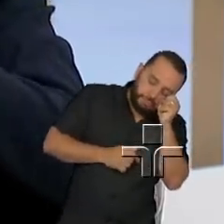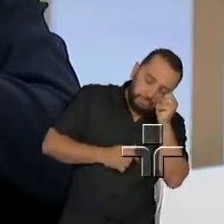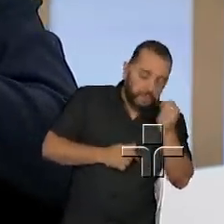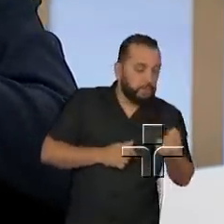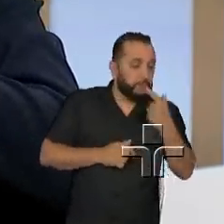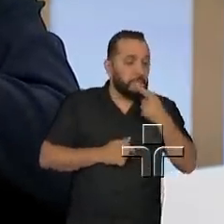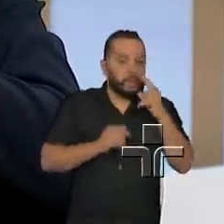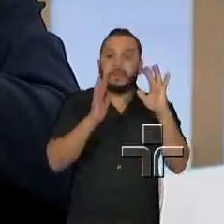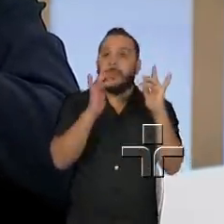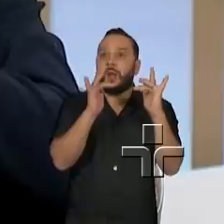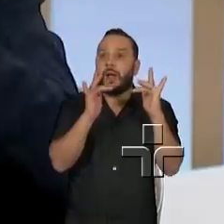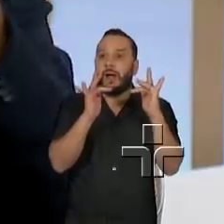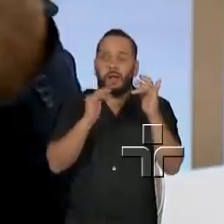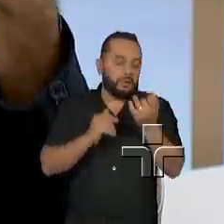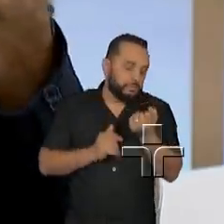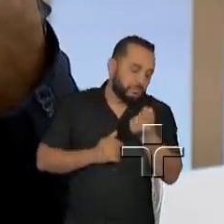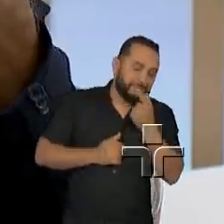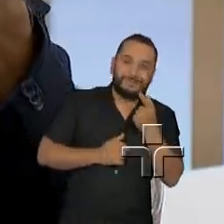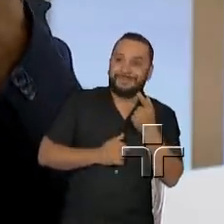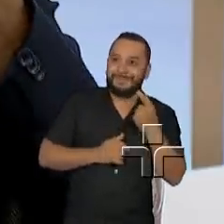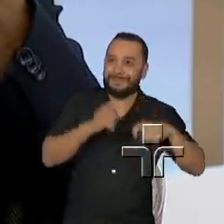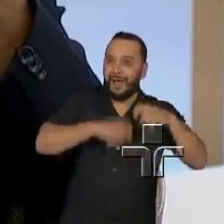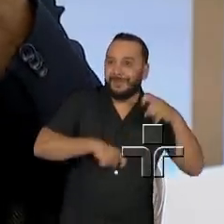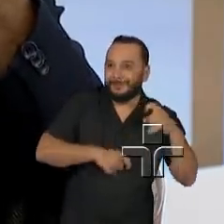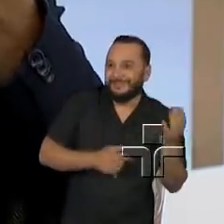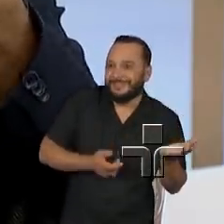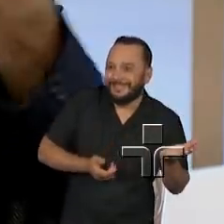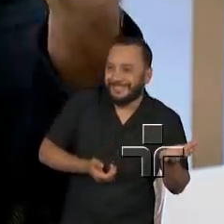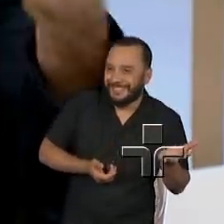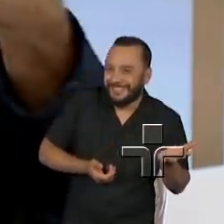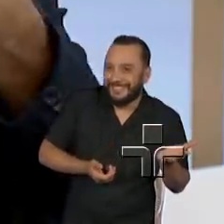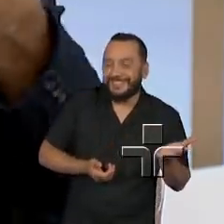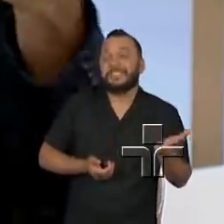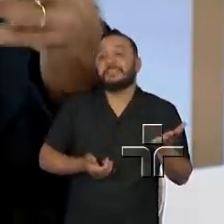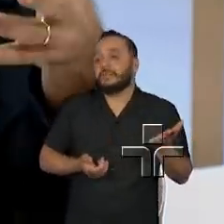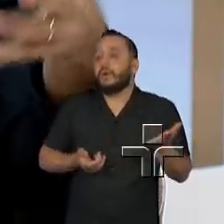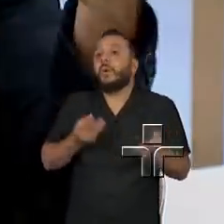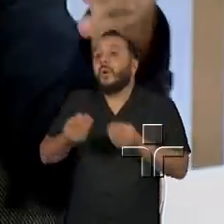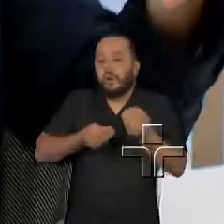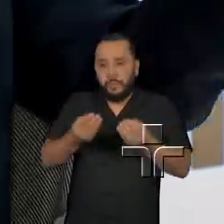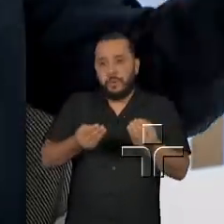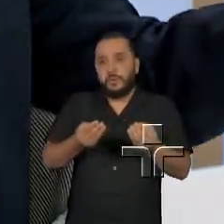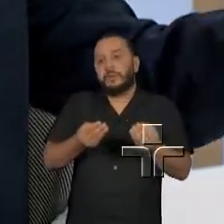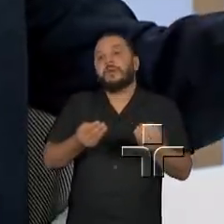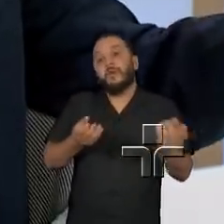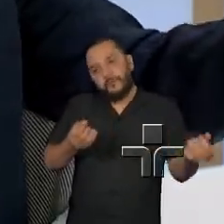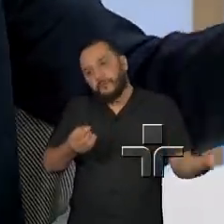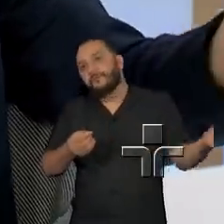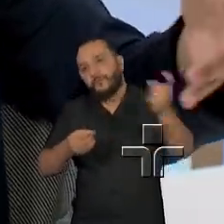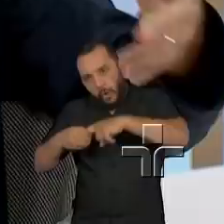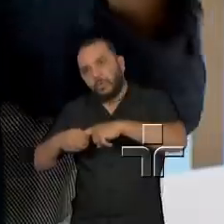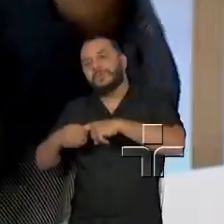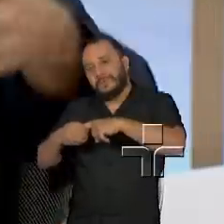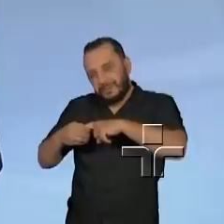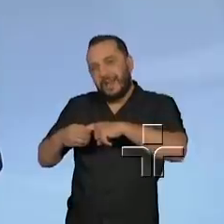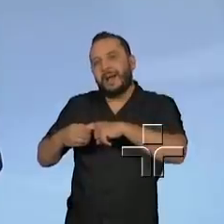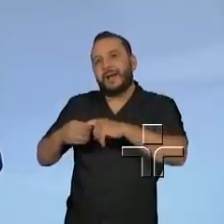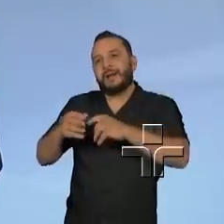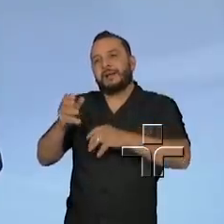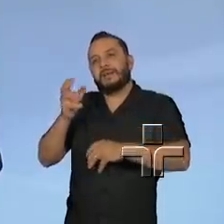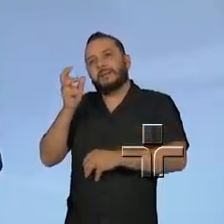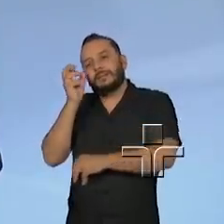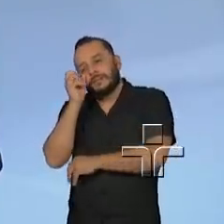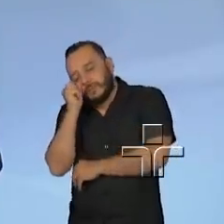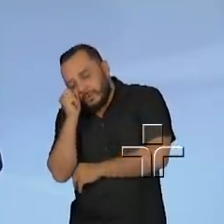pílula para namorar. É surreal. Qual é o caminho? O caminho é voltar para a sabedoria dos antigos. É sono,